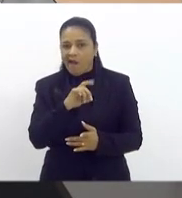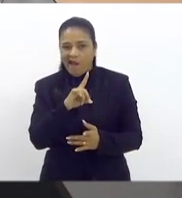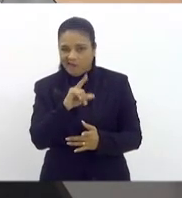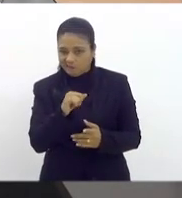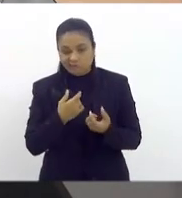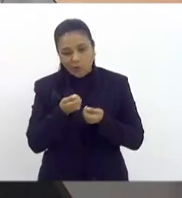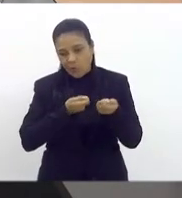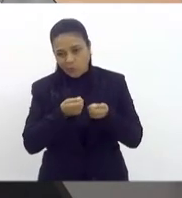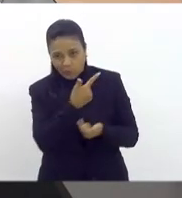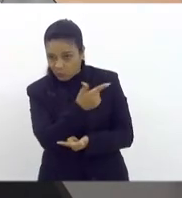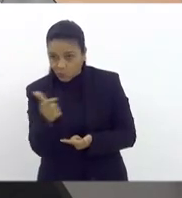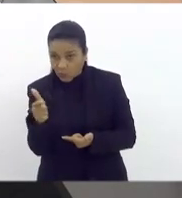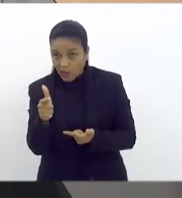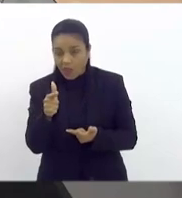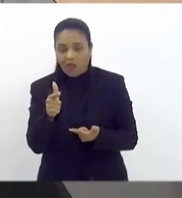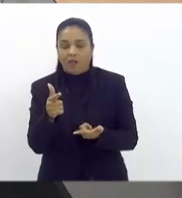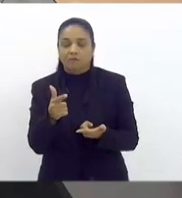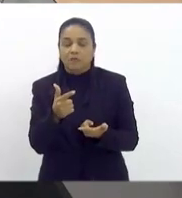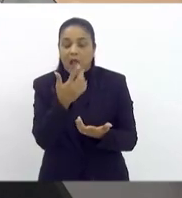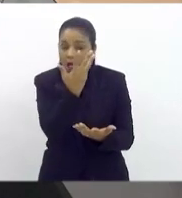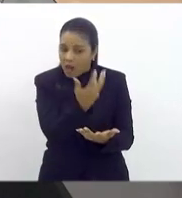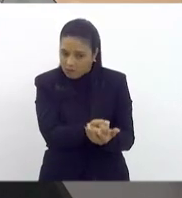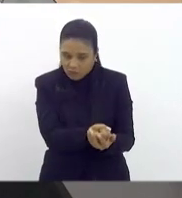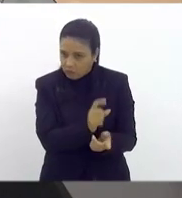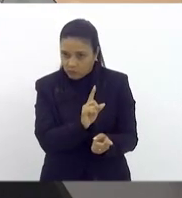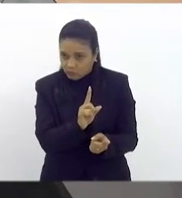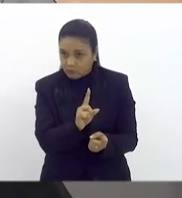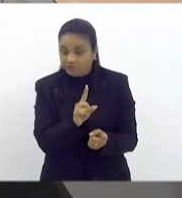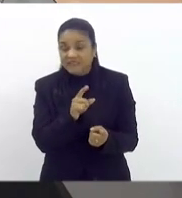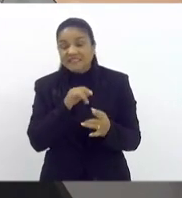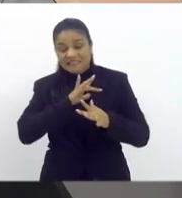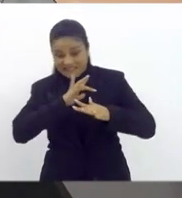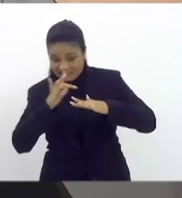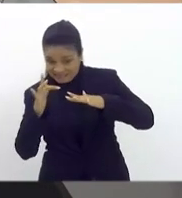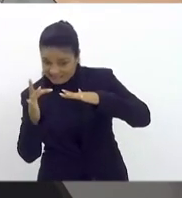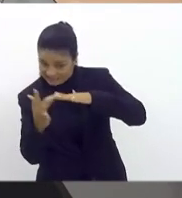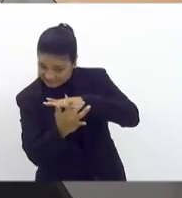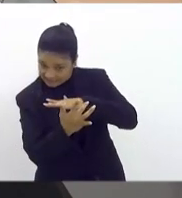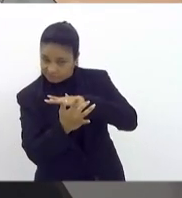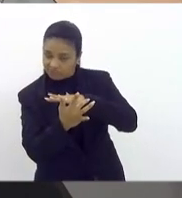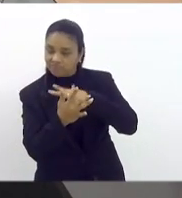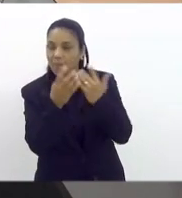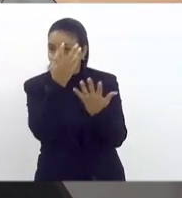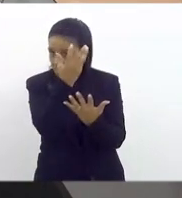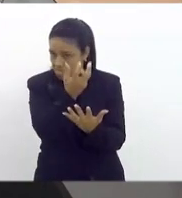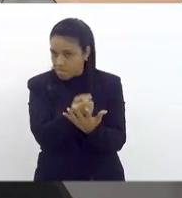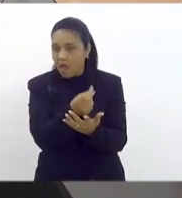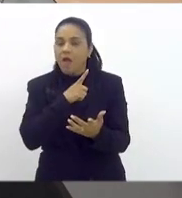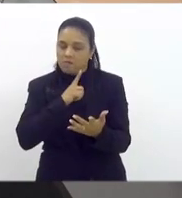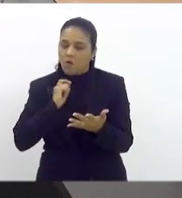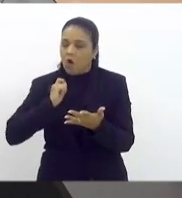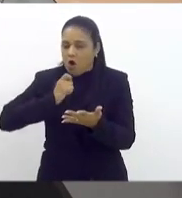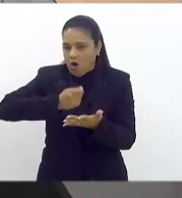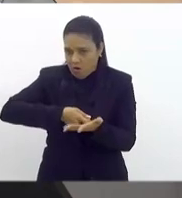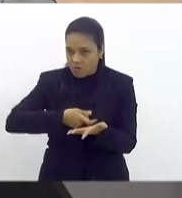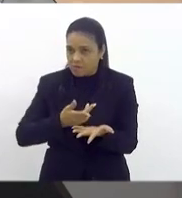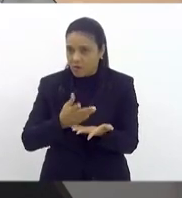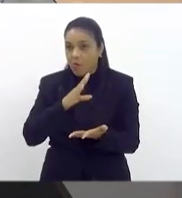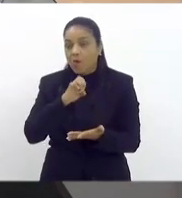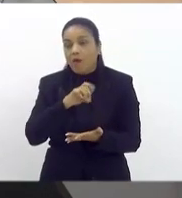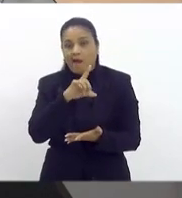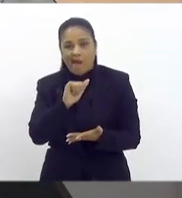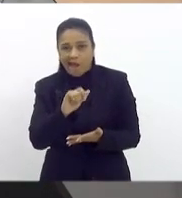execução pública, porque você faz download. Só se estiver em rede. Isso é uma questão ainda que o ECAD ainda não